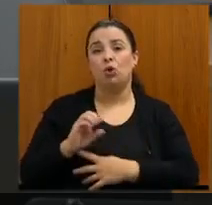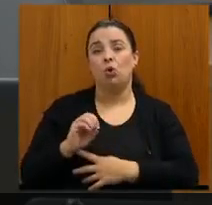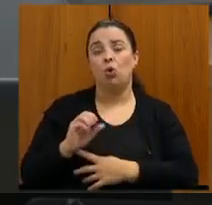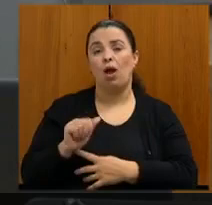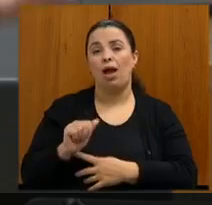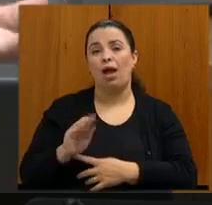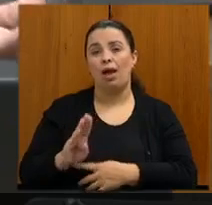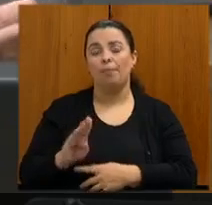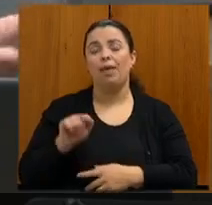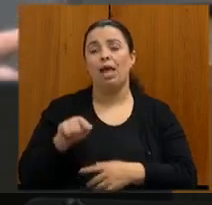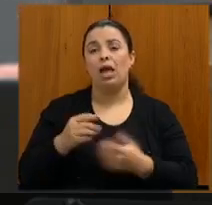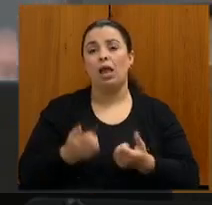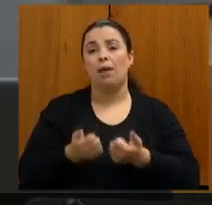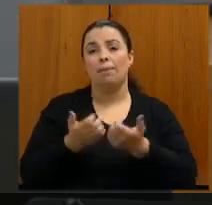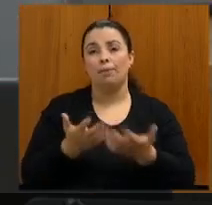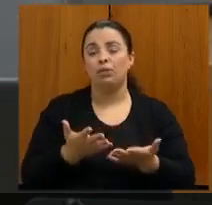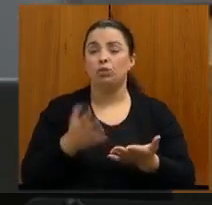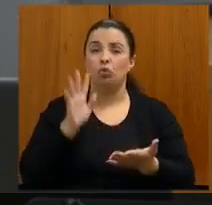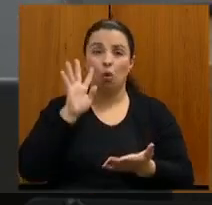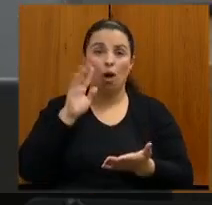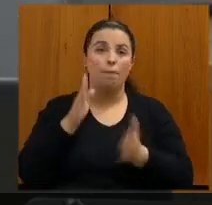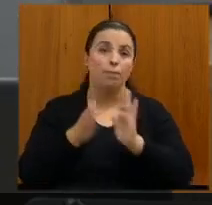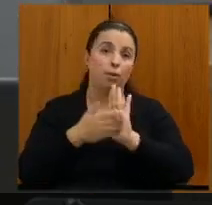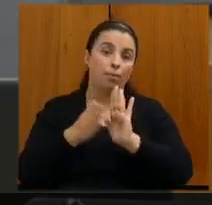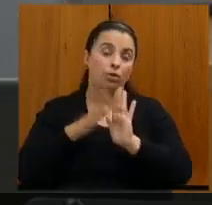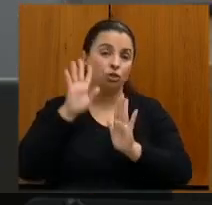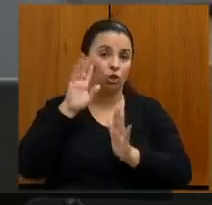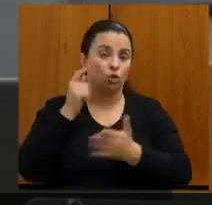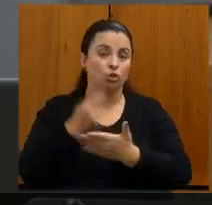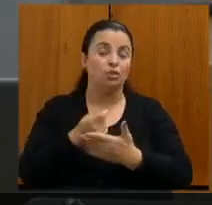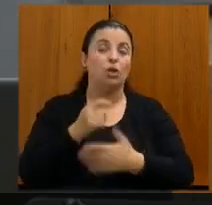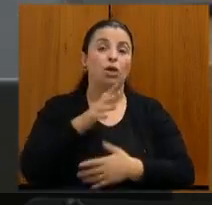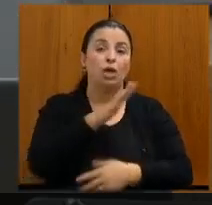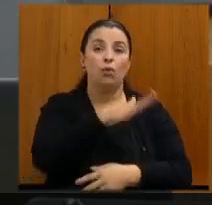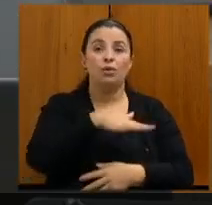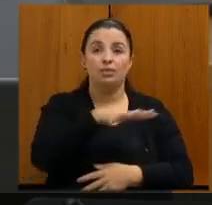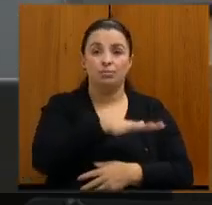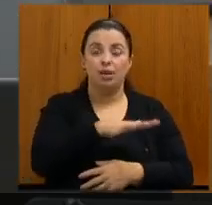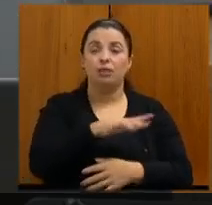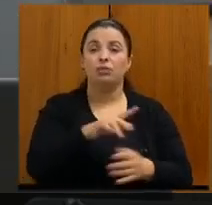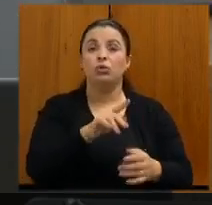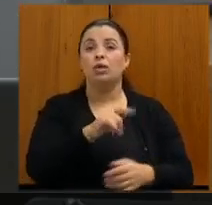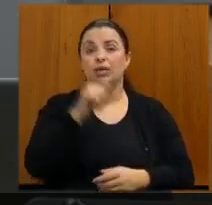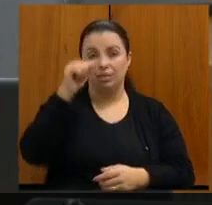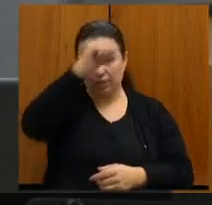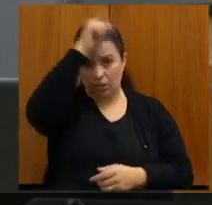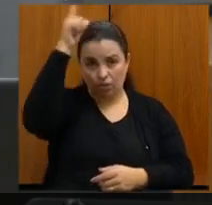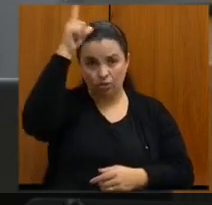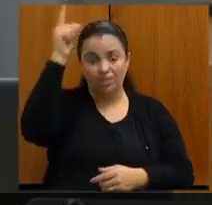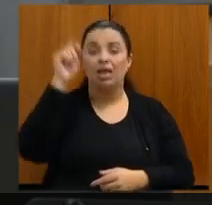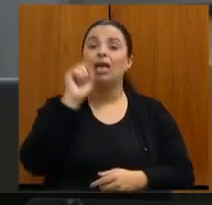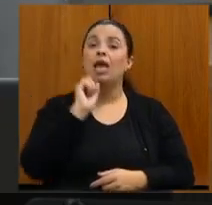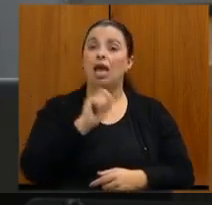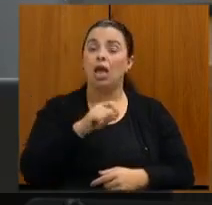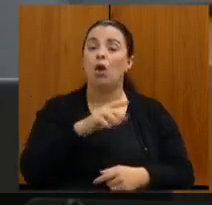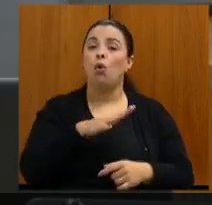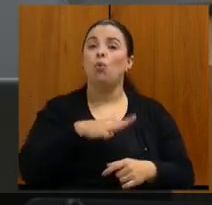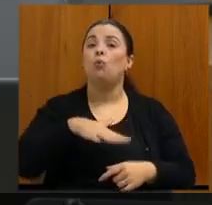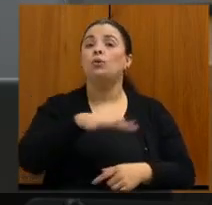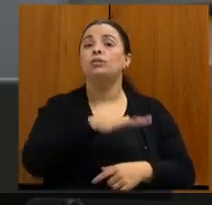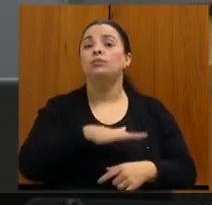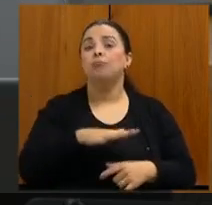no espaço de Santa Luzia que é da prefeitura né um espaço público da prefeitura